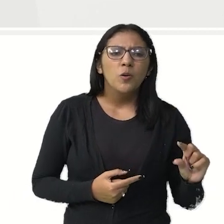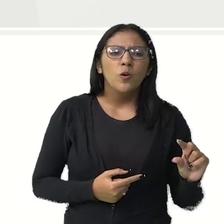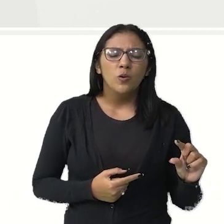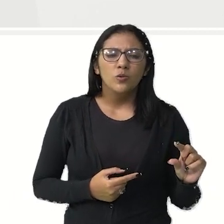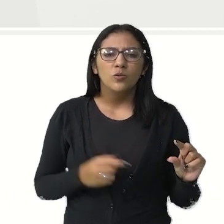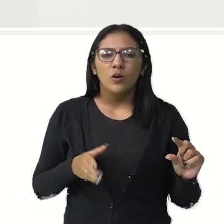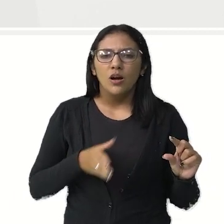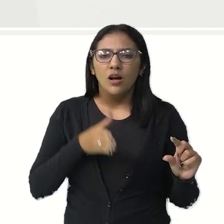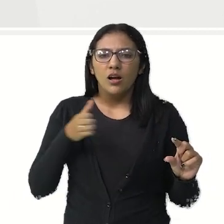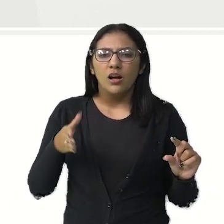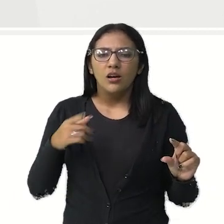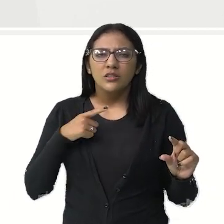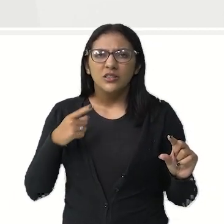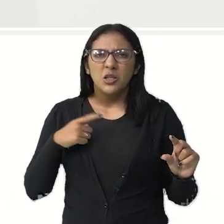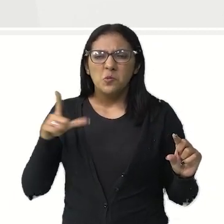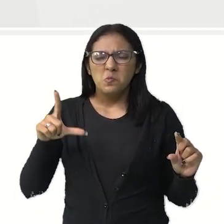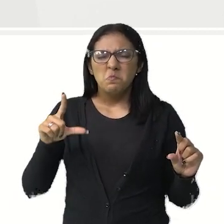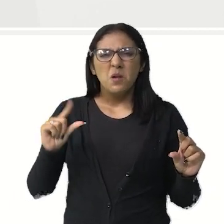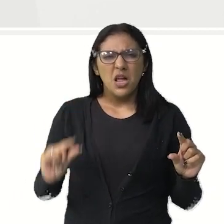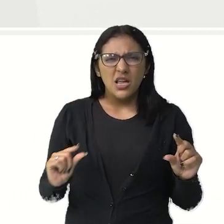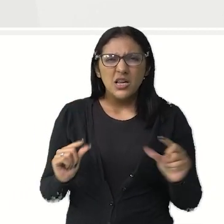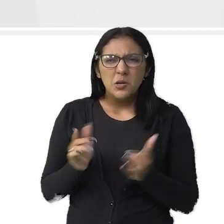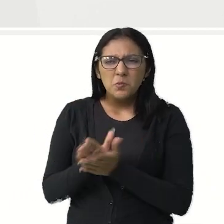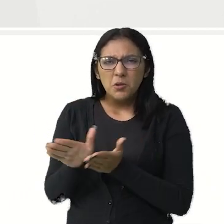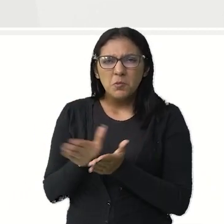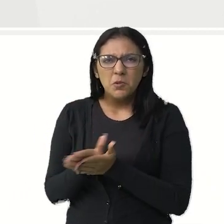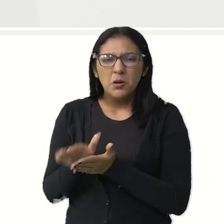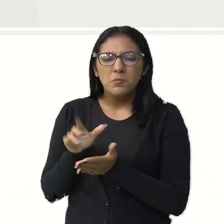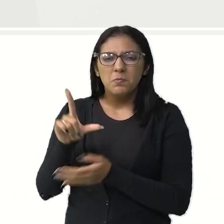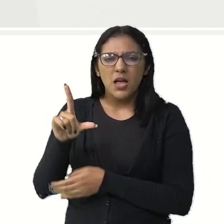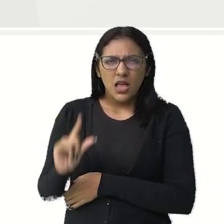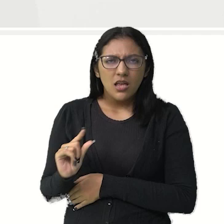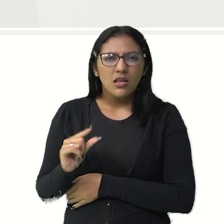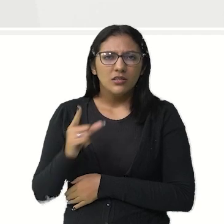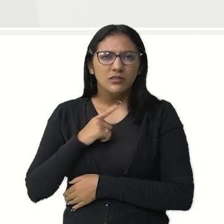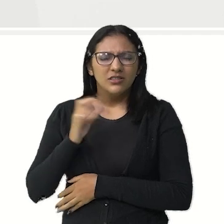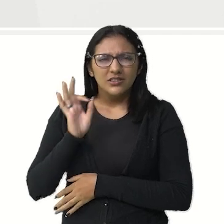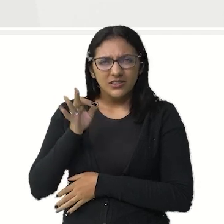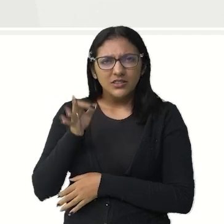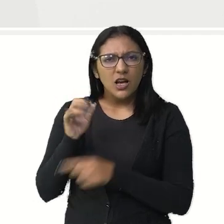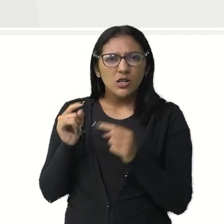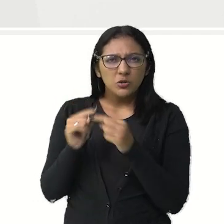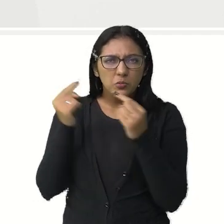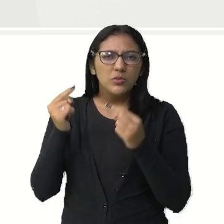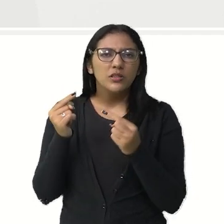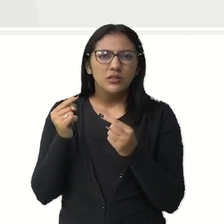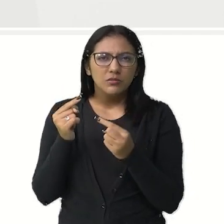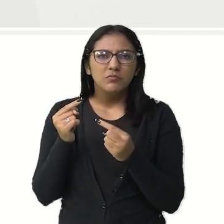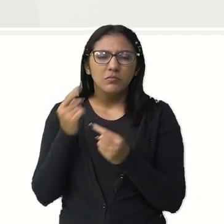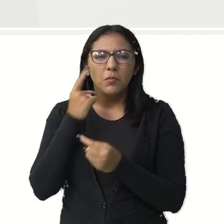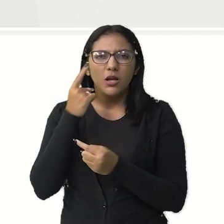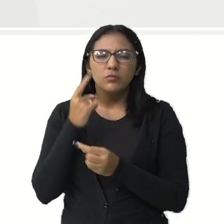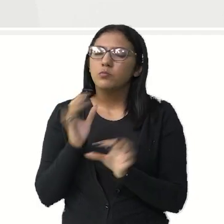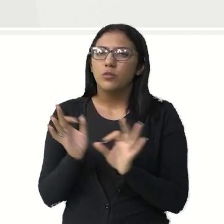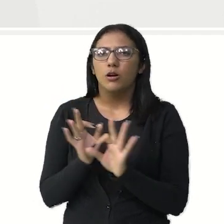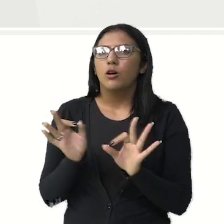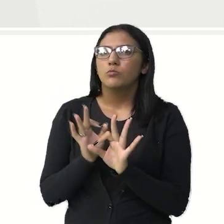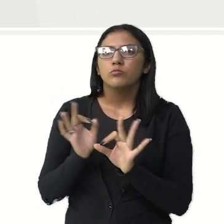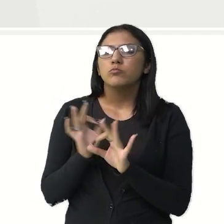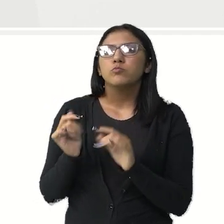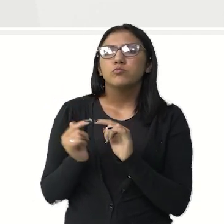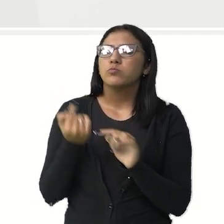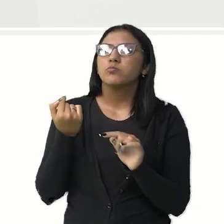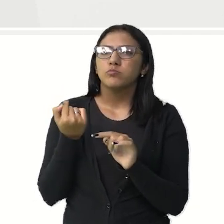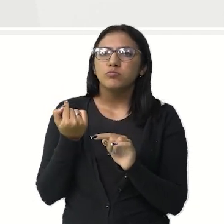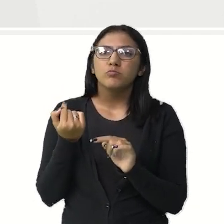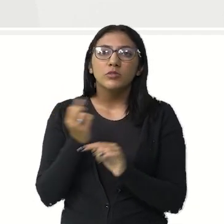ter menos tempo para imprimir todas as provas? É isso que acontece quando a gente reduz a quantidade de impressoras? Não. Se